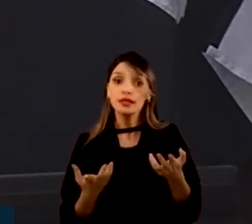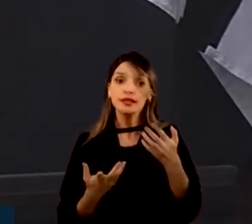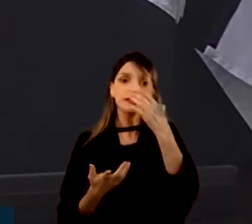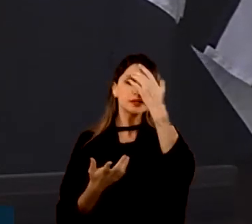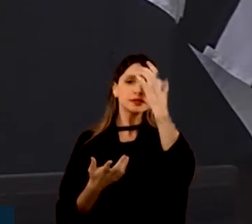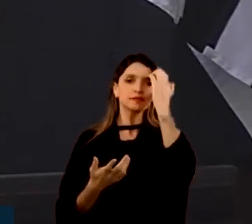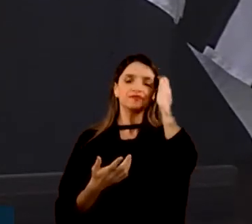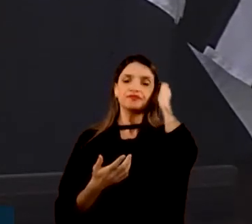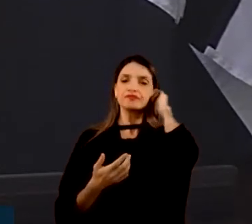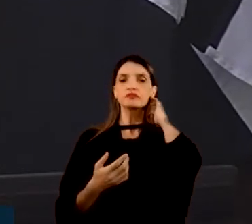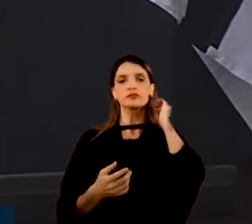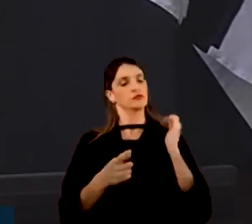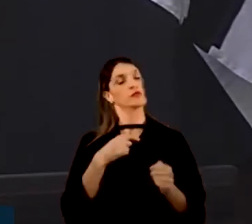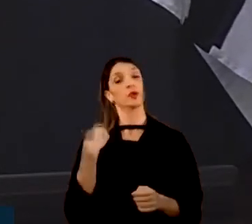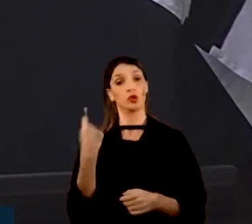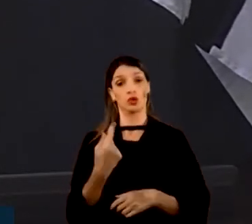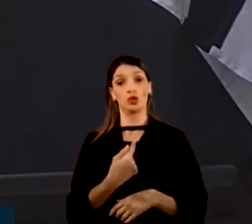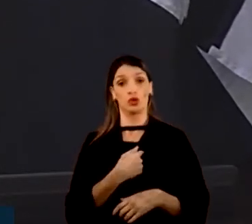nós teremos